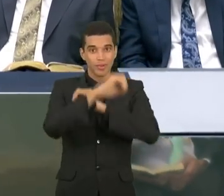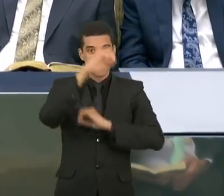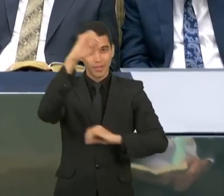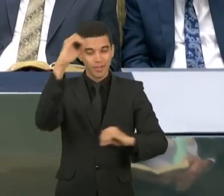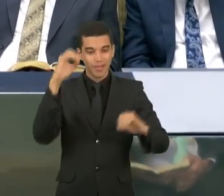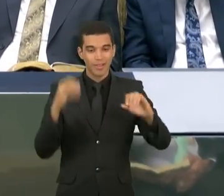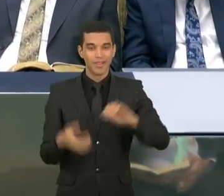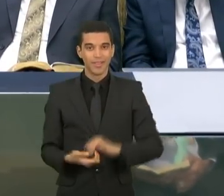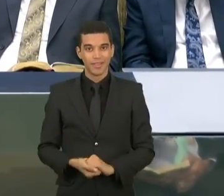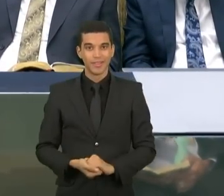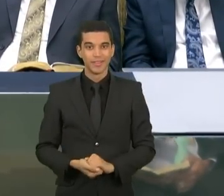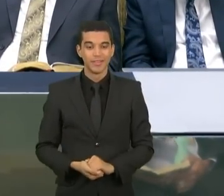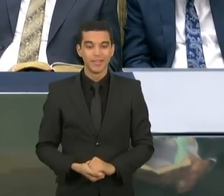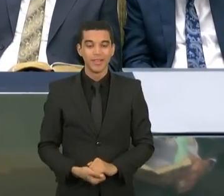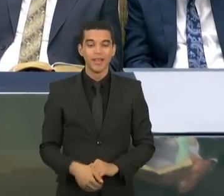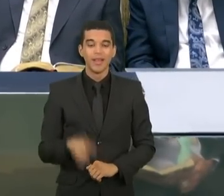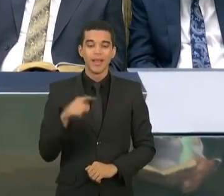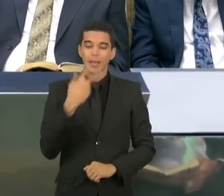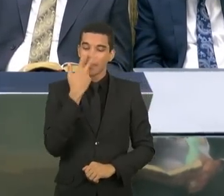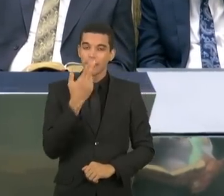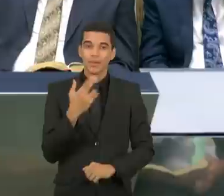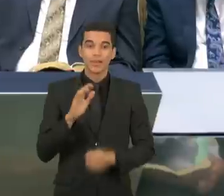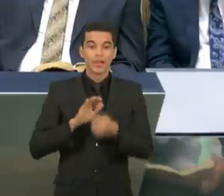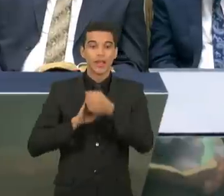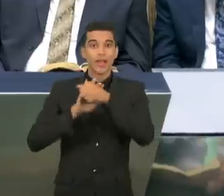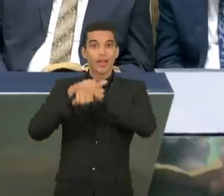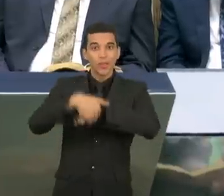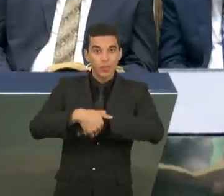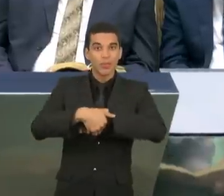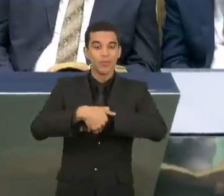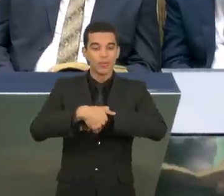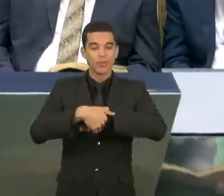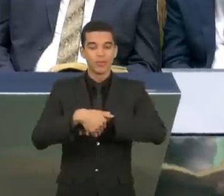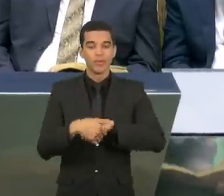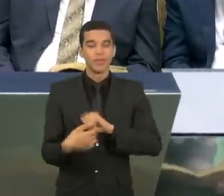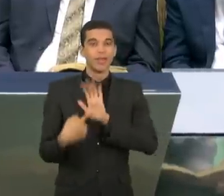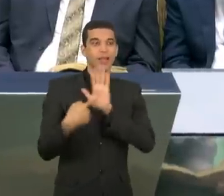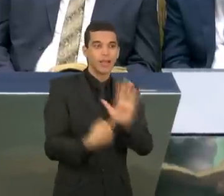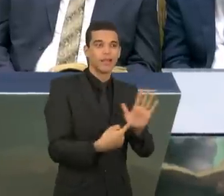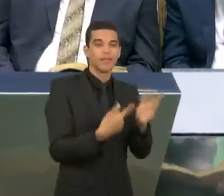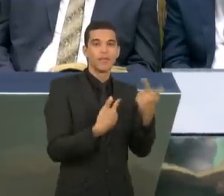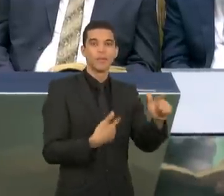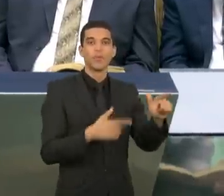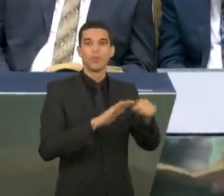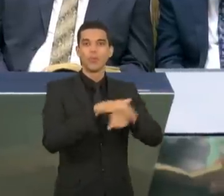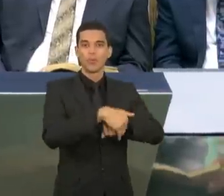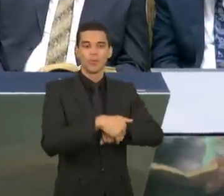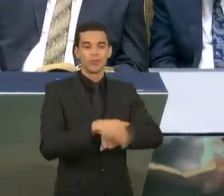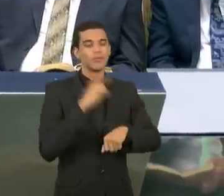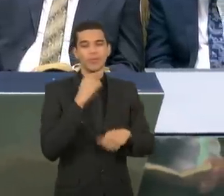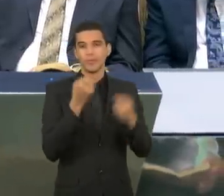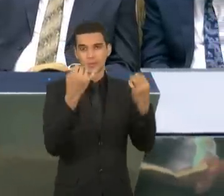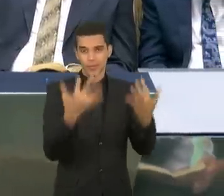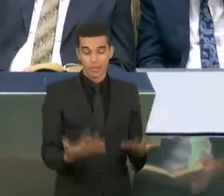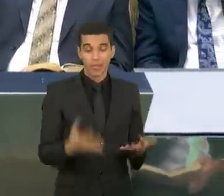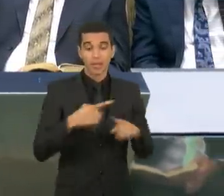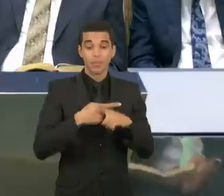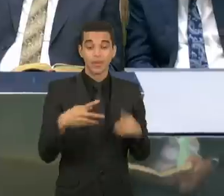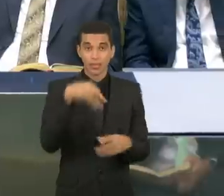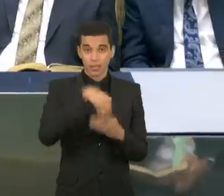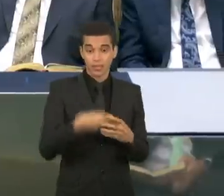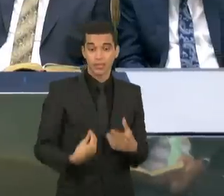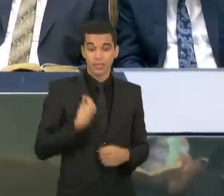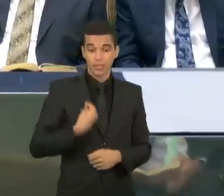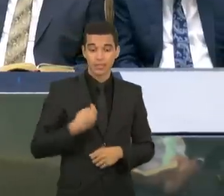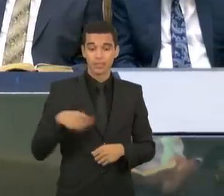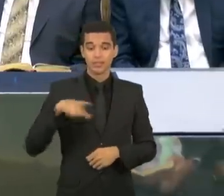Uma noite se revela a outra noite. Não dá para falar nisso. Aqui dentro está a teoria das cordas, muito